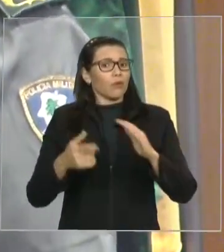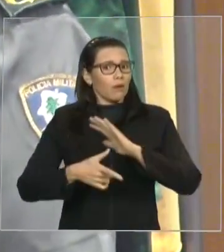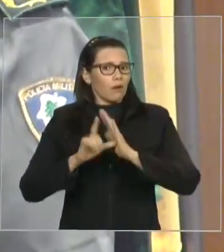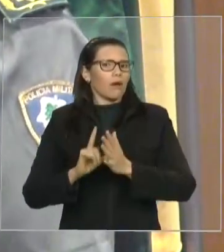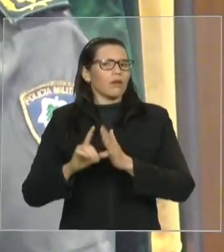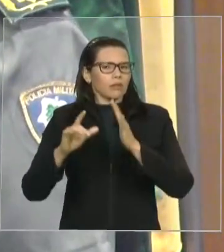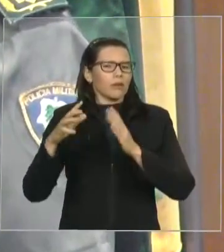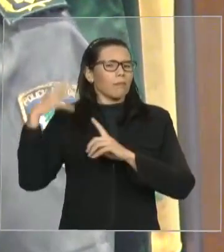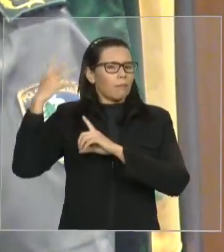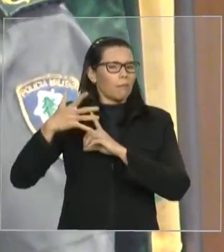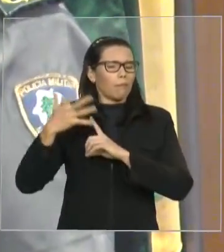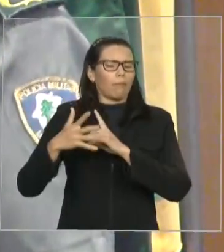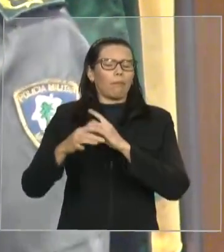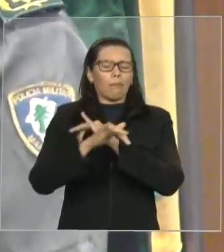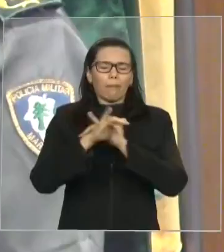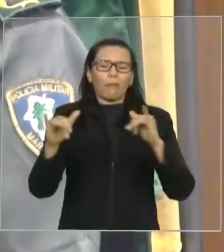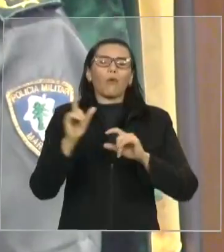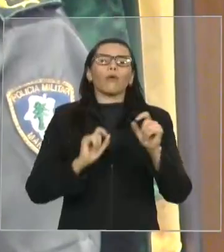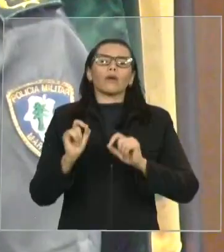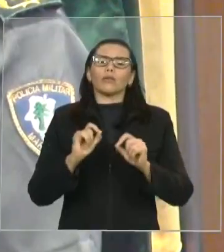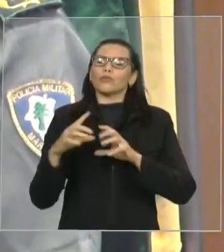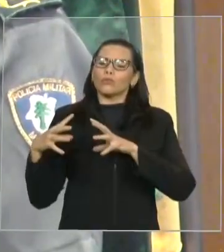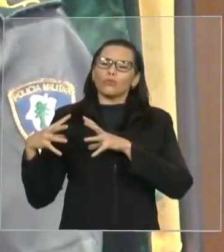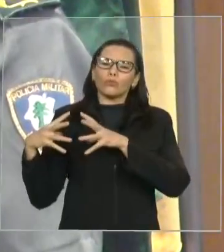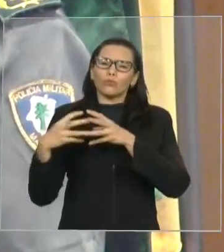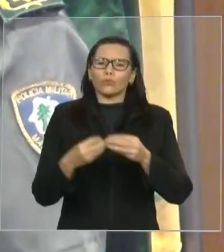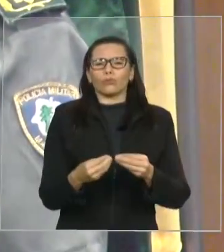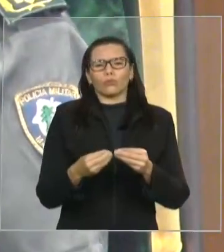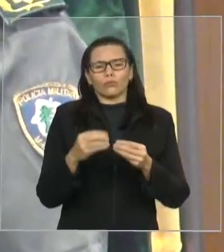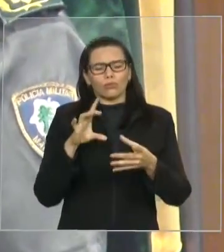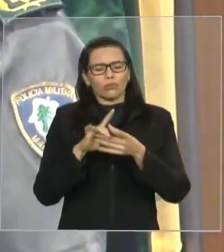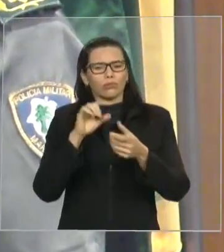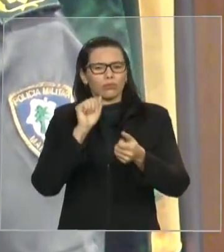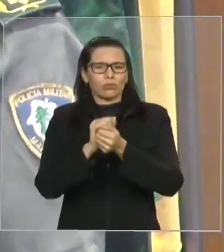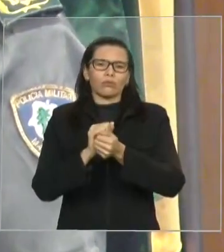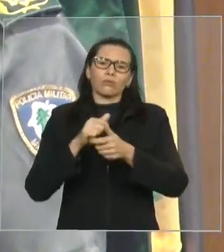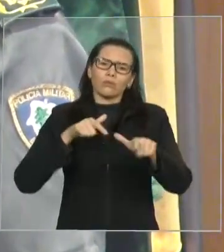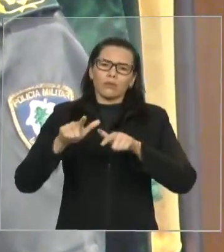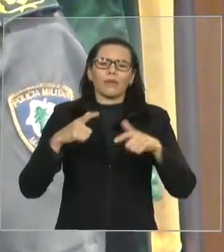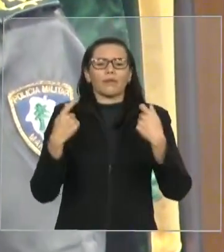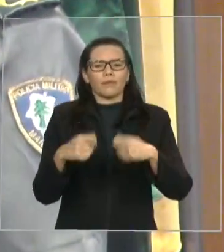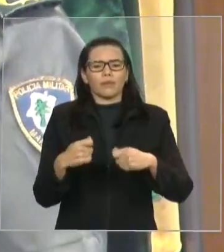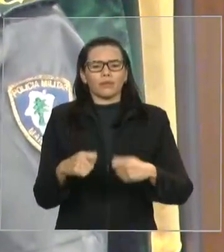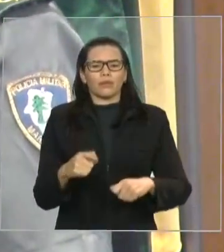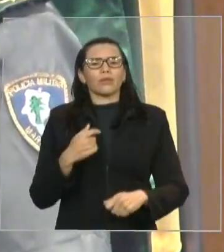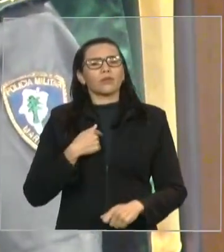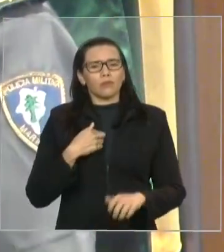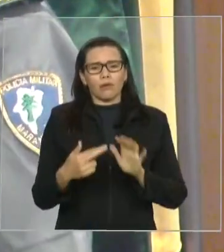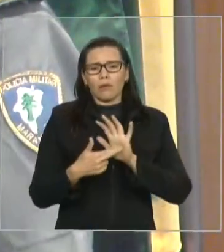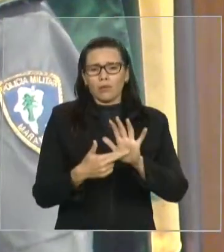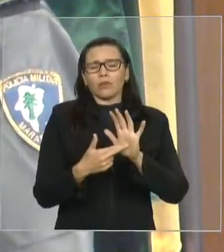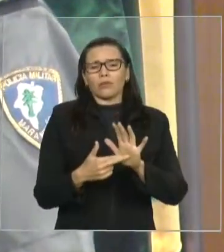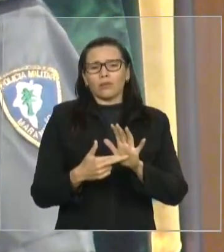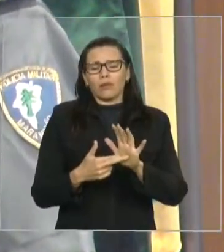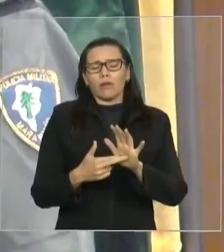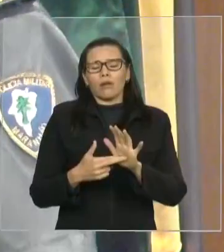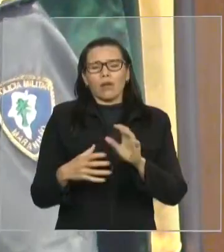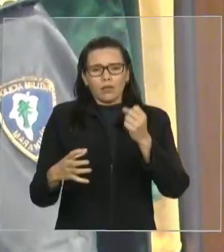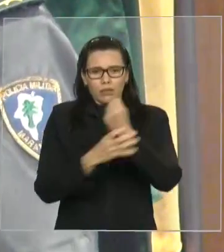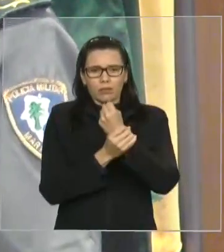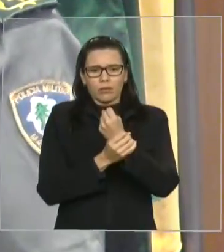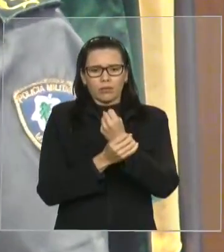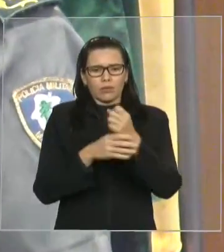ter esse resultado. Em nome da Polícia Militar aqui e do Comando de Segurança Comunitária, eu gostaria só de dar